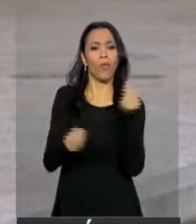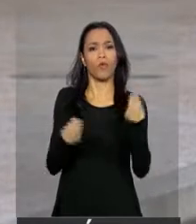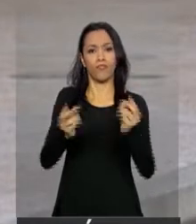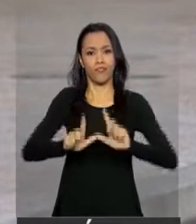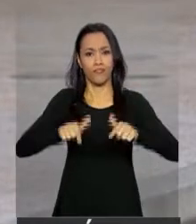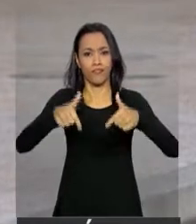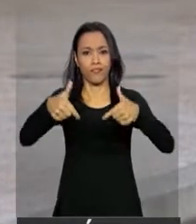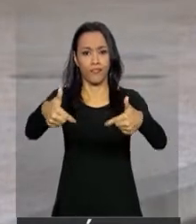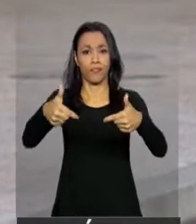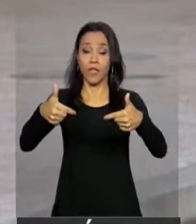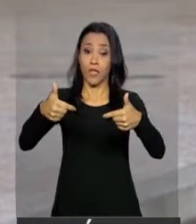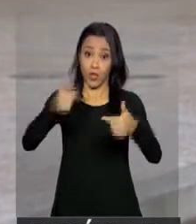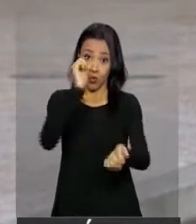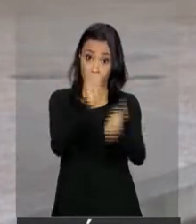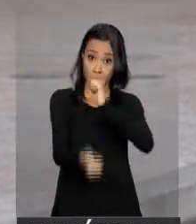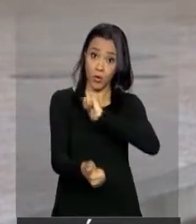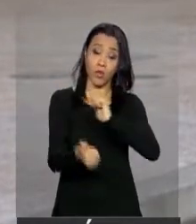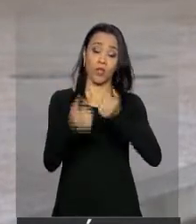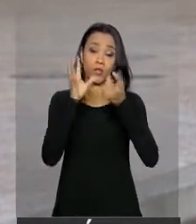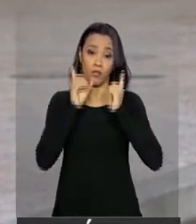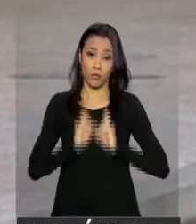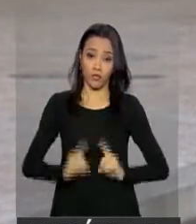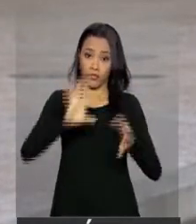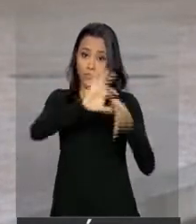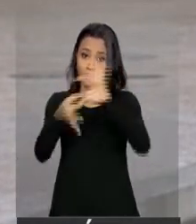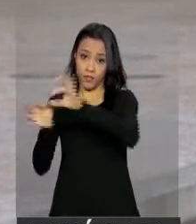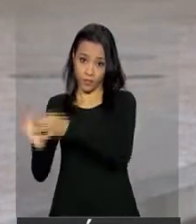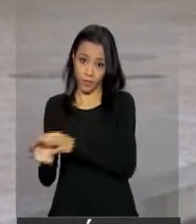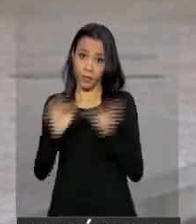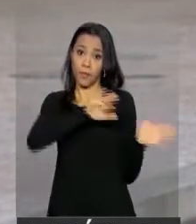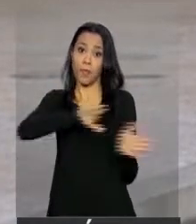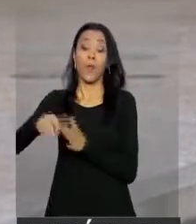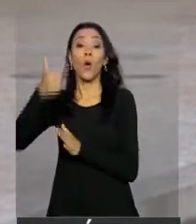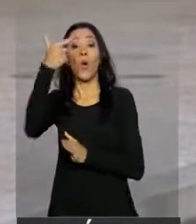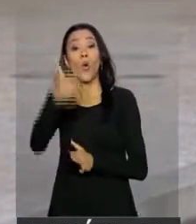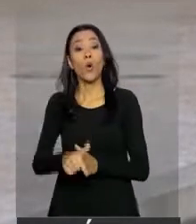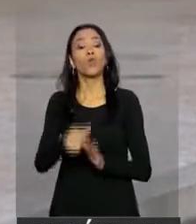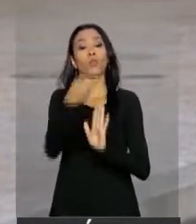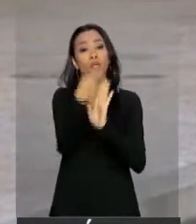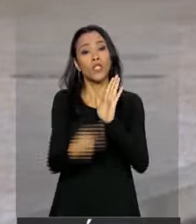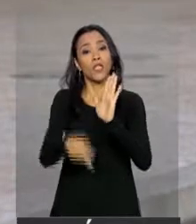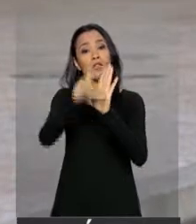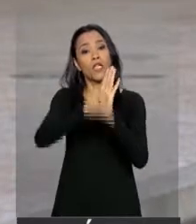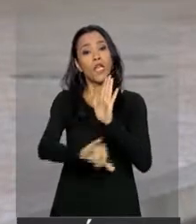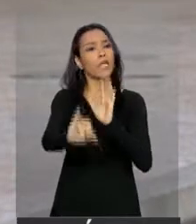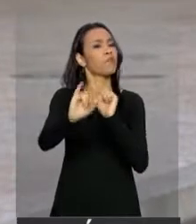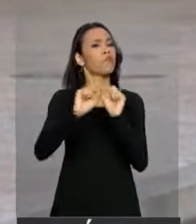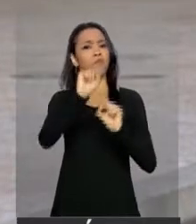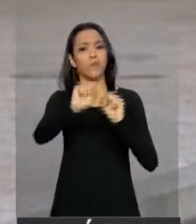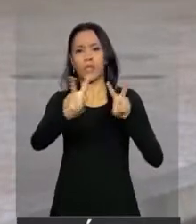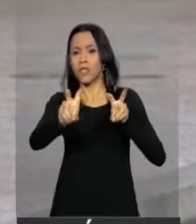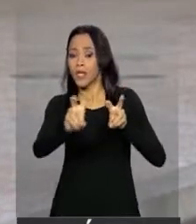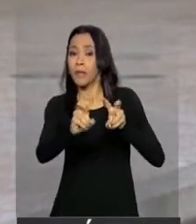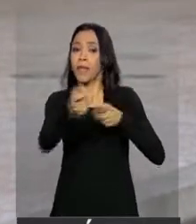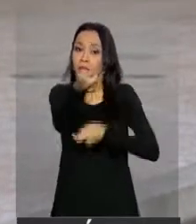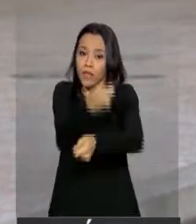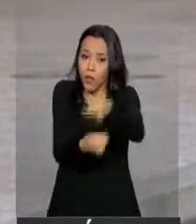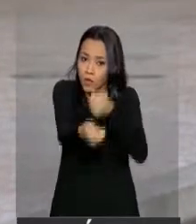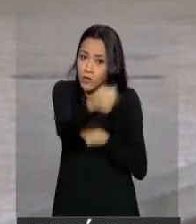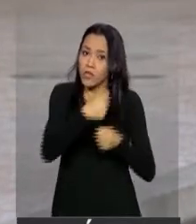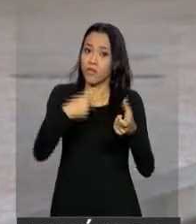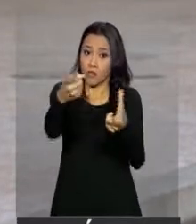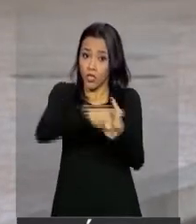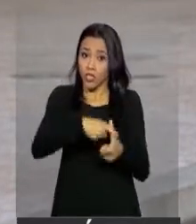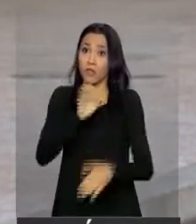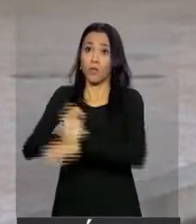e Paralímpicos Rio 2016. Já o projeto de lei que trata da renegociação das dívidas dos estados com a União deve